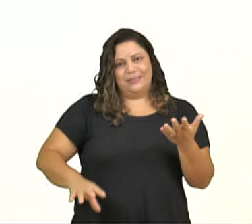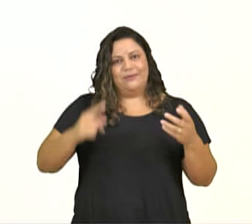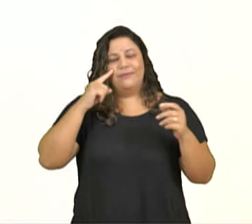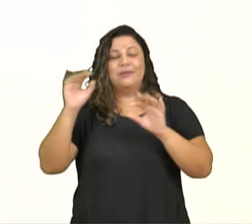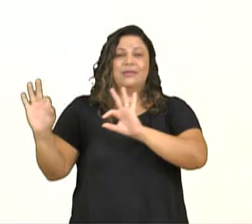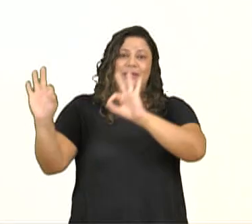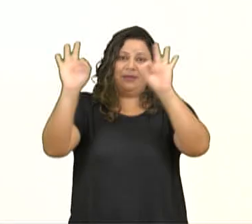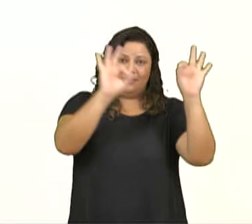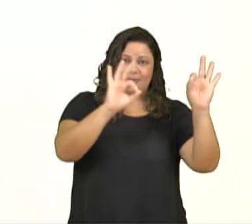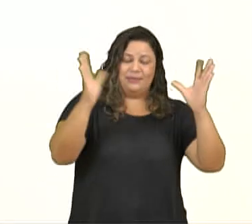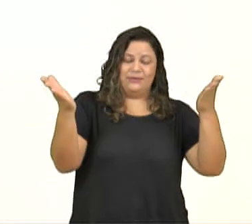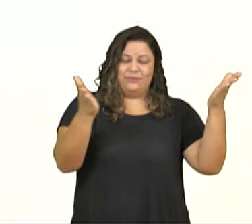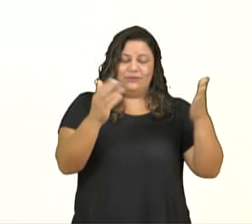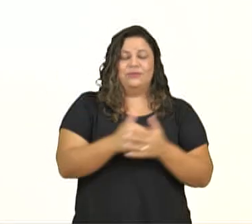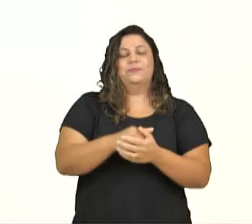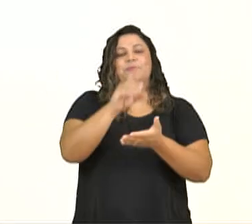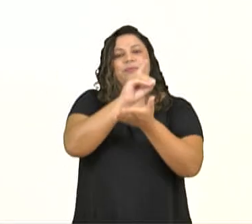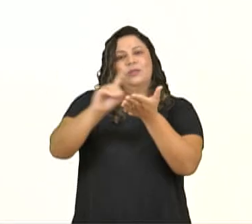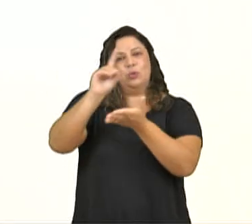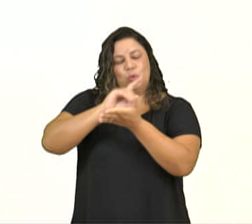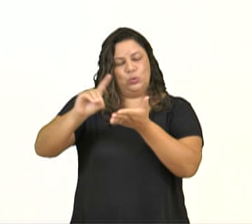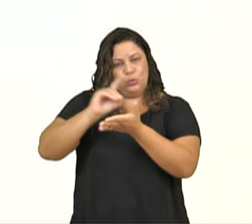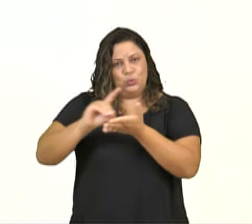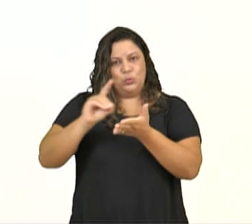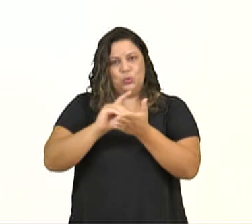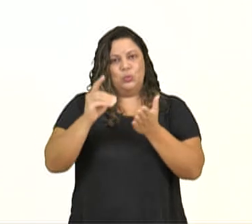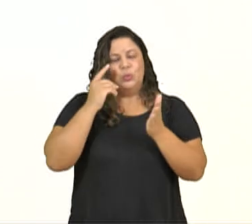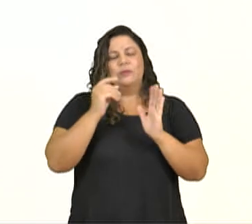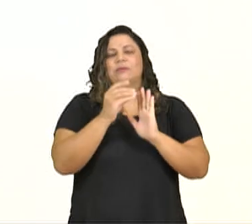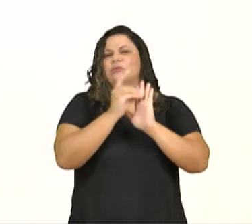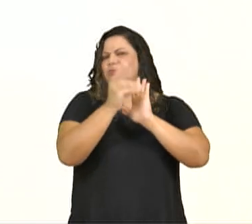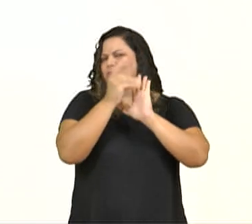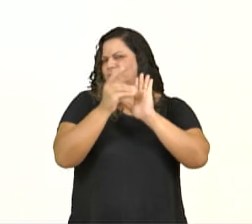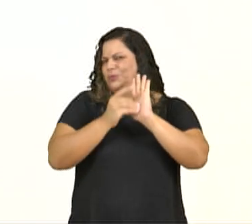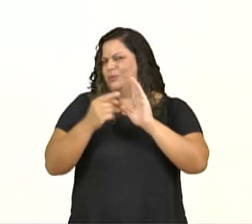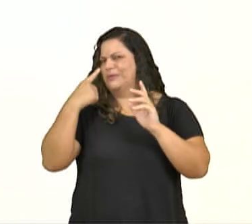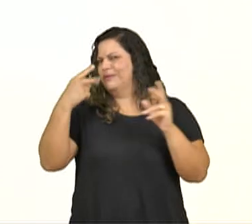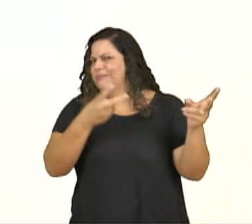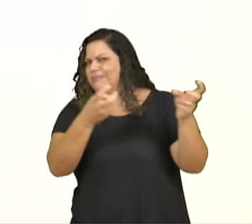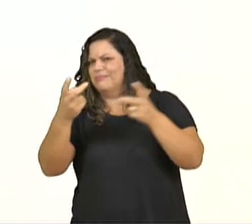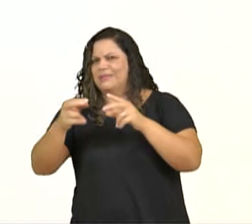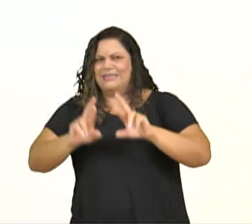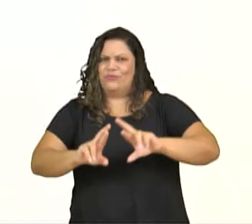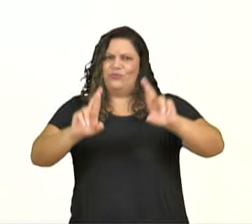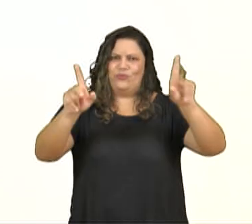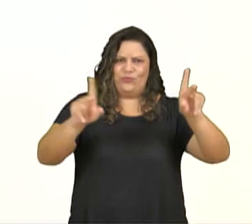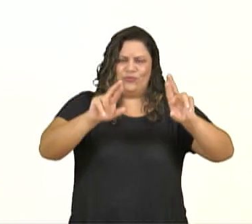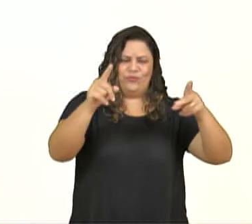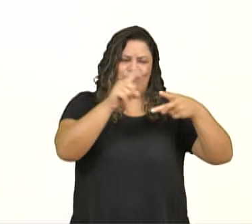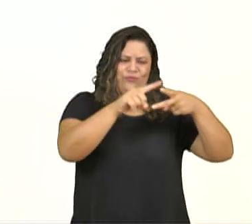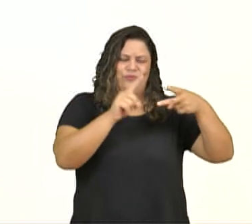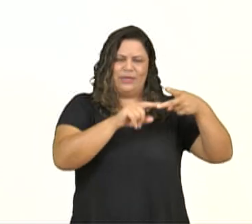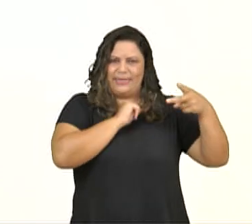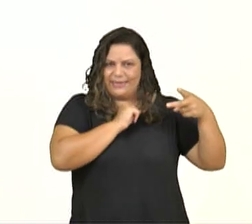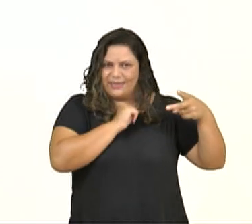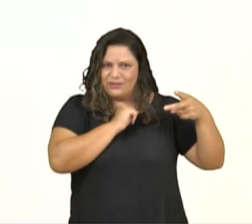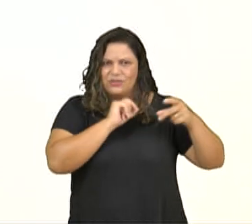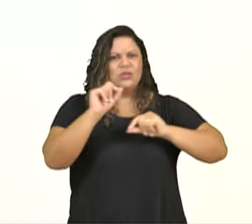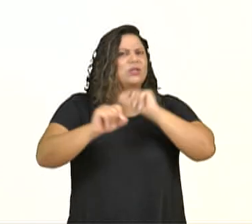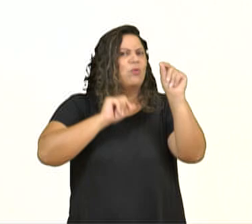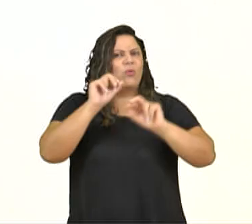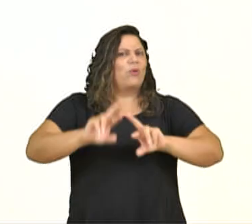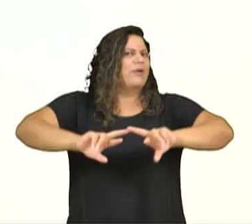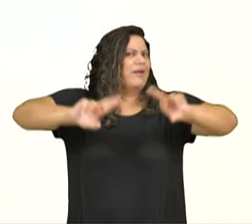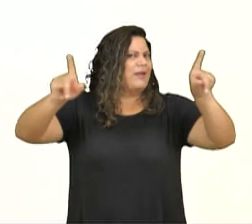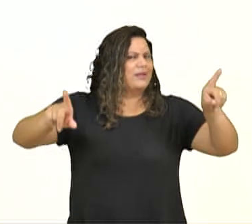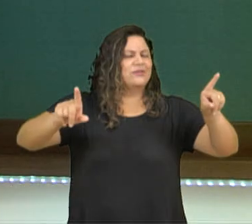você, Segundo o dicionário Michaelis, consumo e consumismo não são a mesma coisa. Então, qual é a diferença